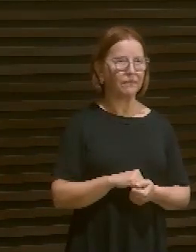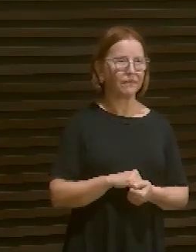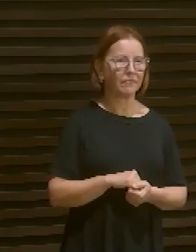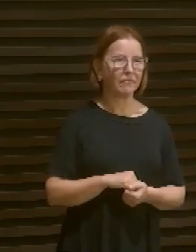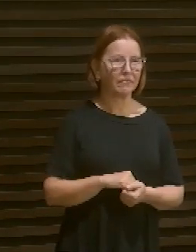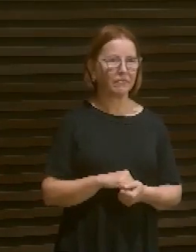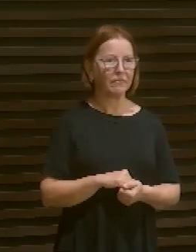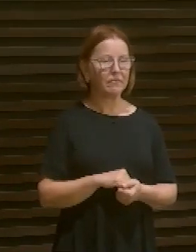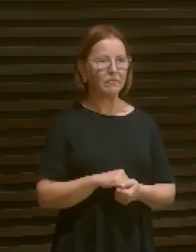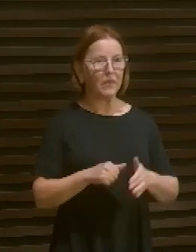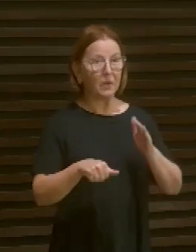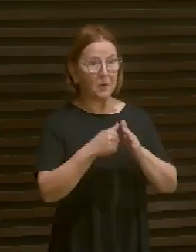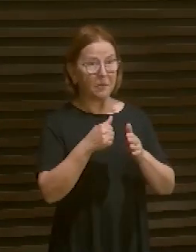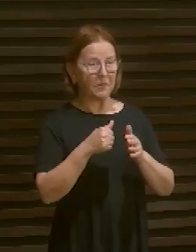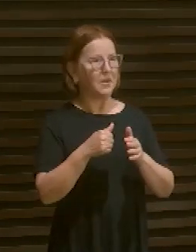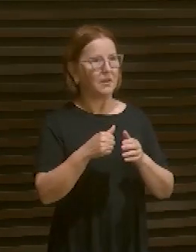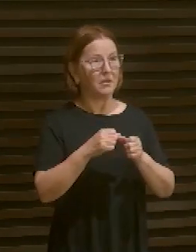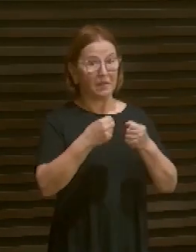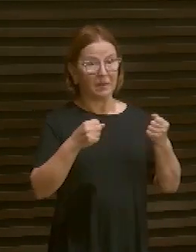A primeira grande crise